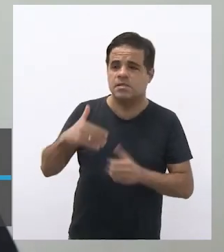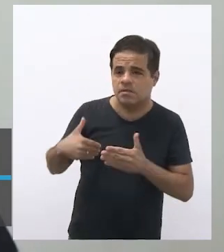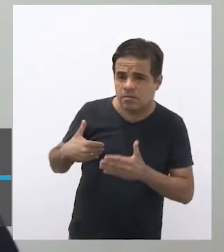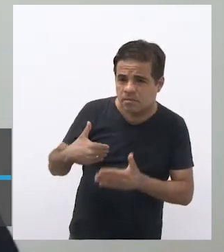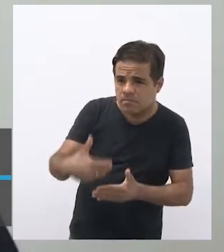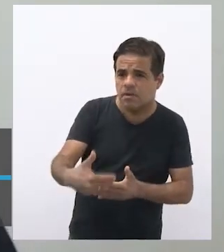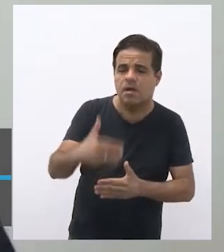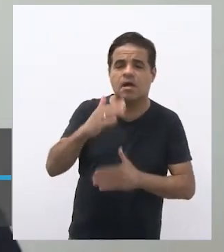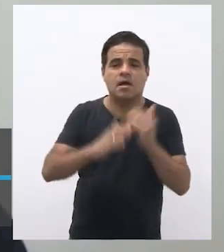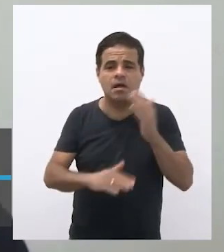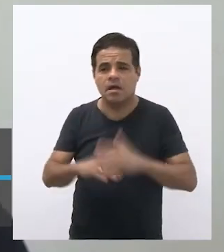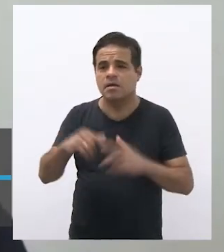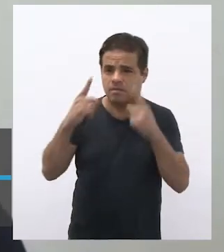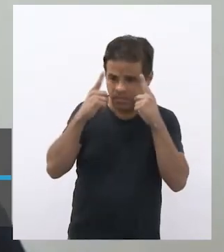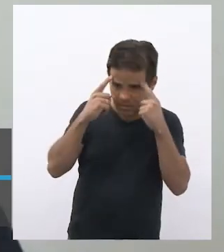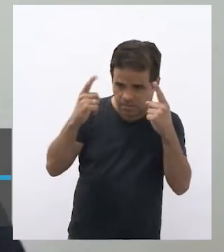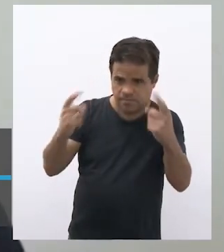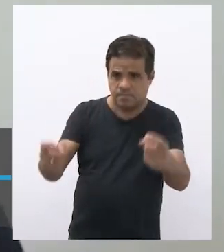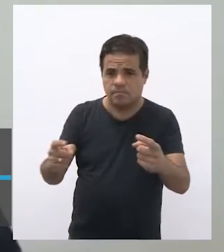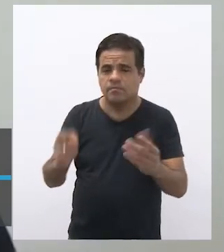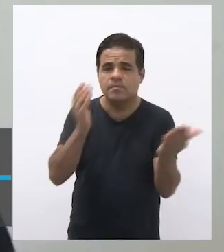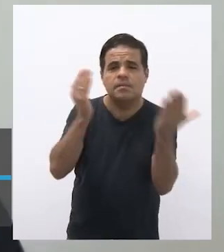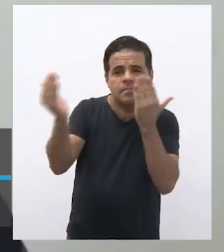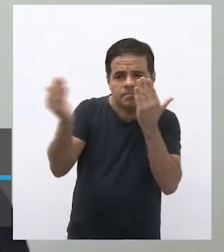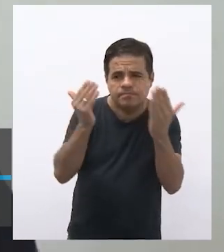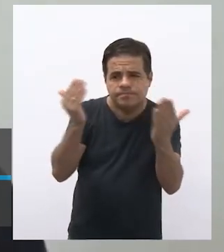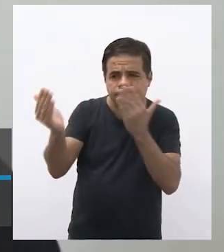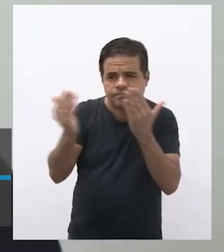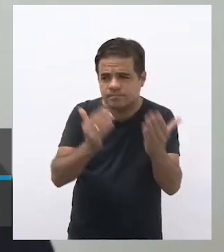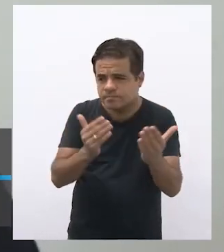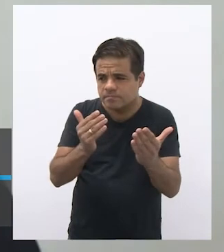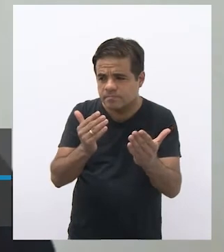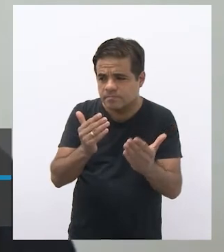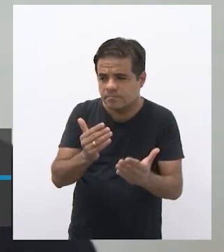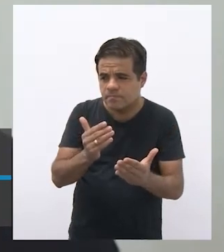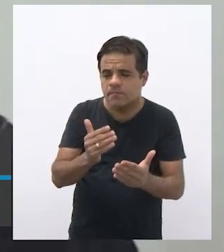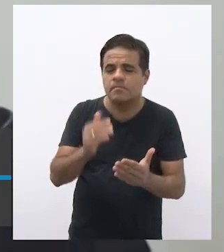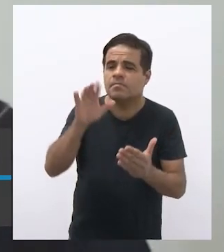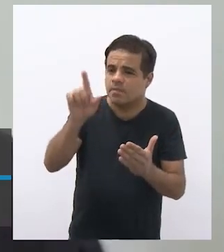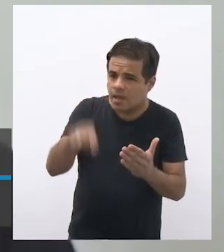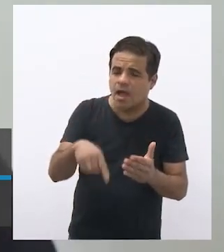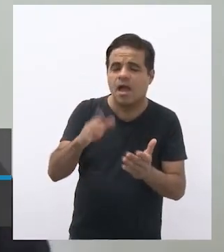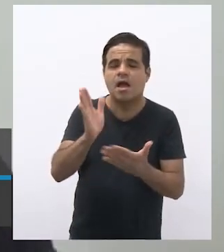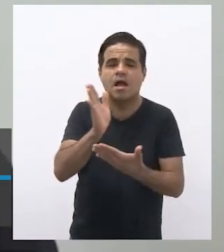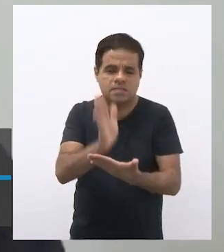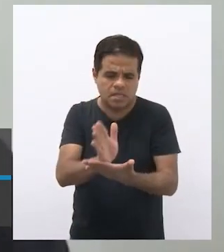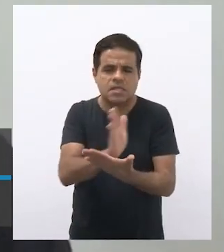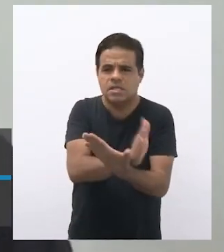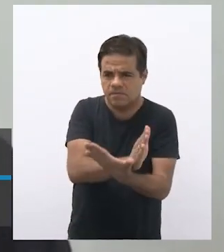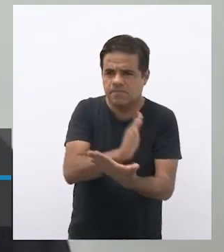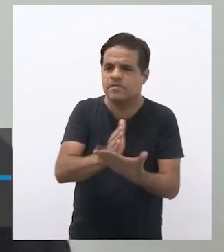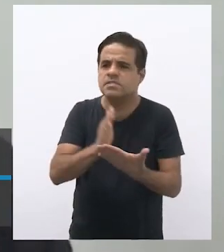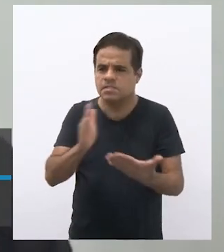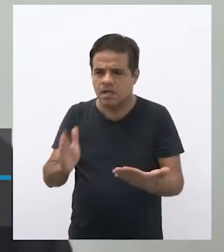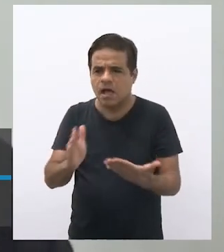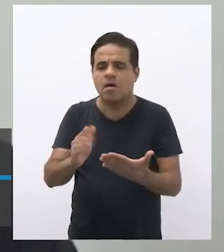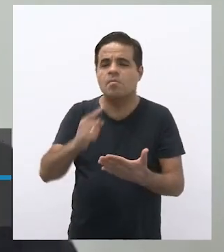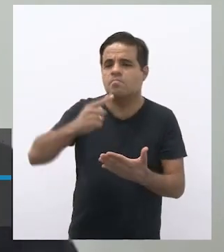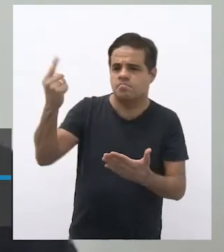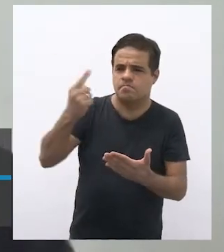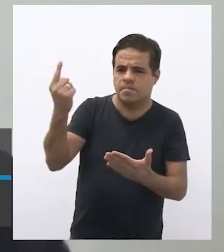prática da violência psicológica. Então, seria mais ou menos essa divisão.